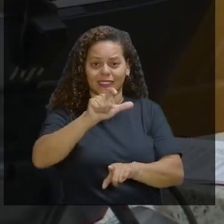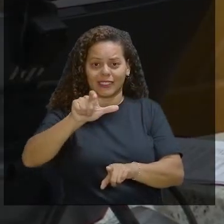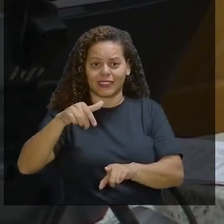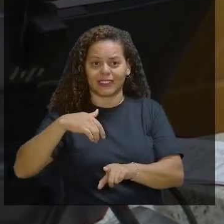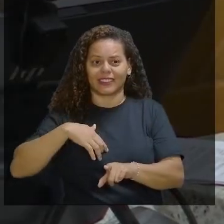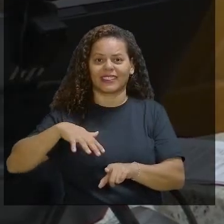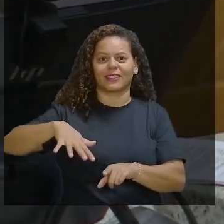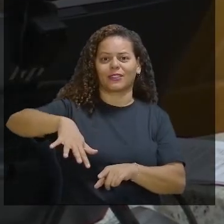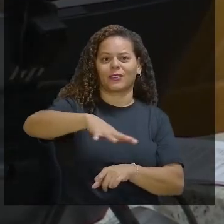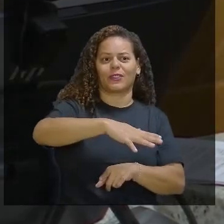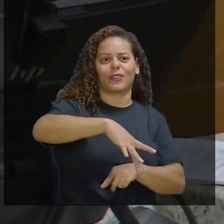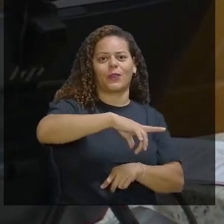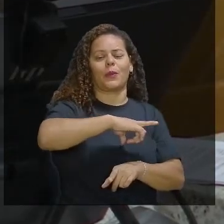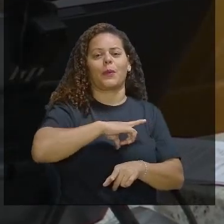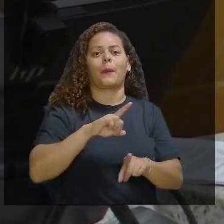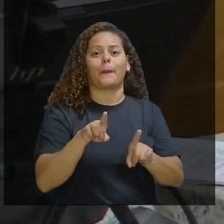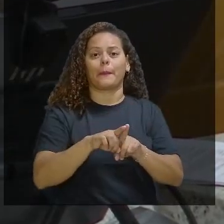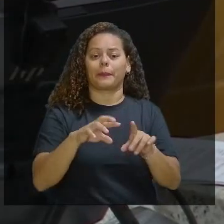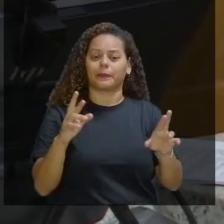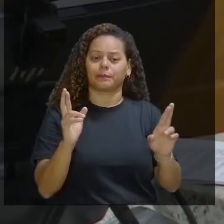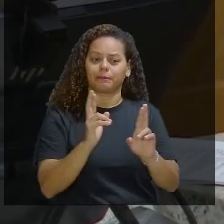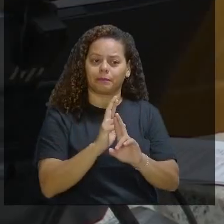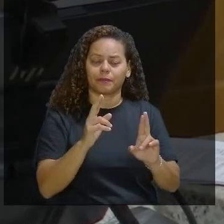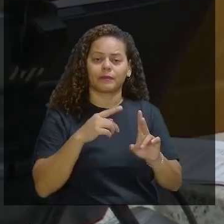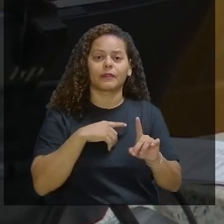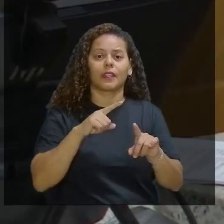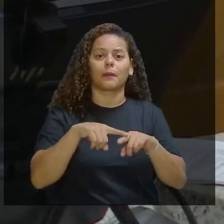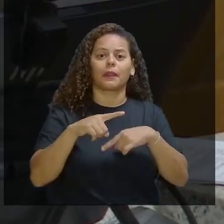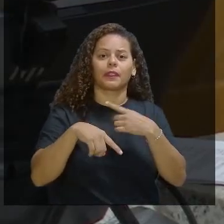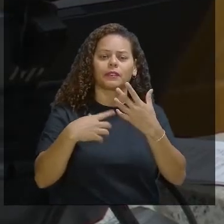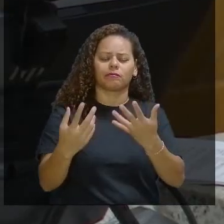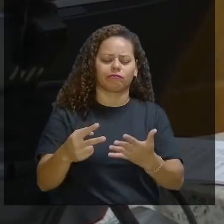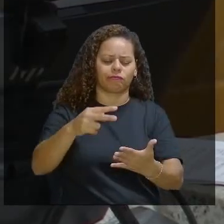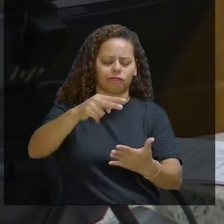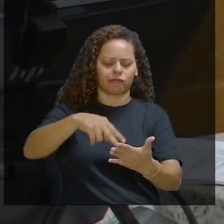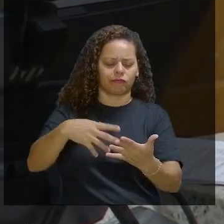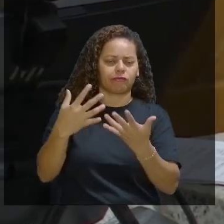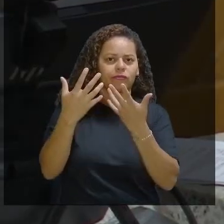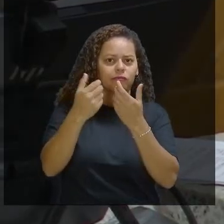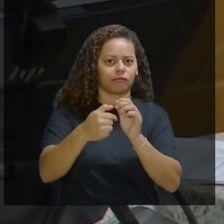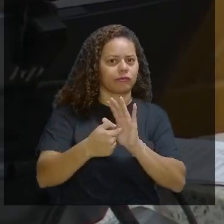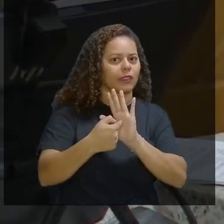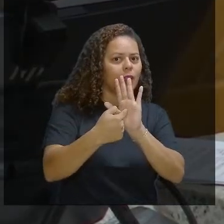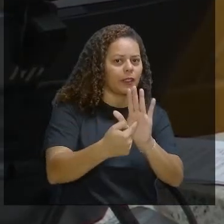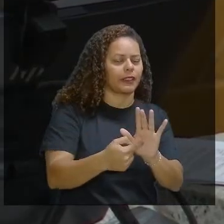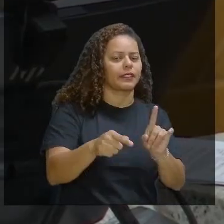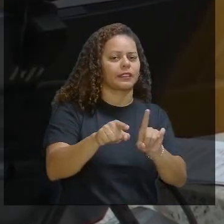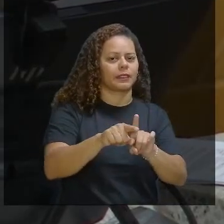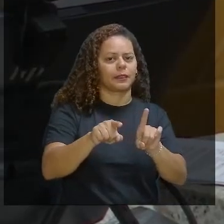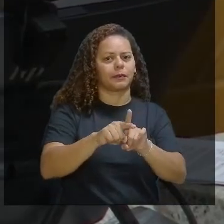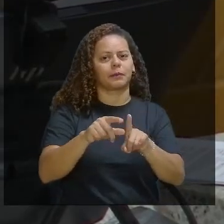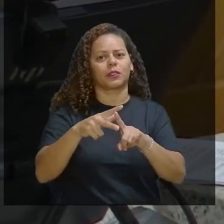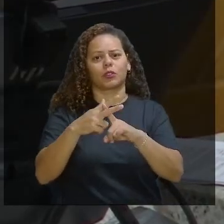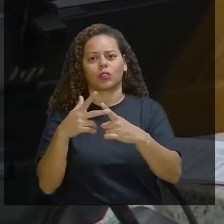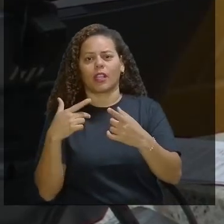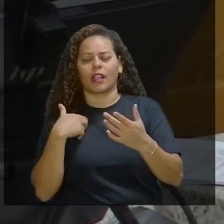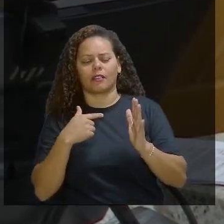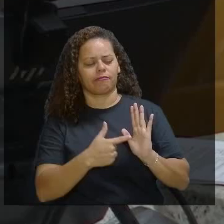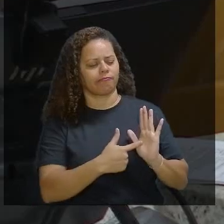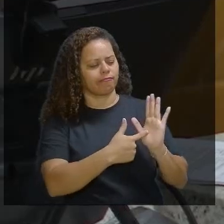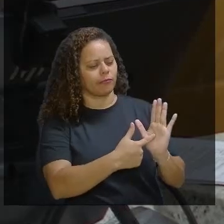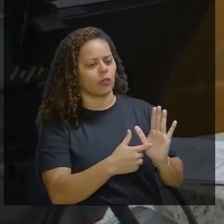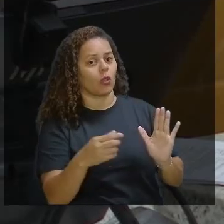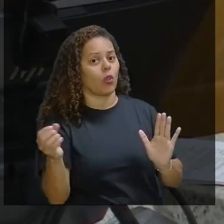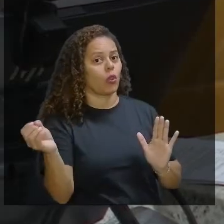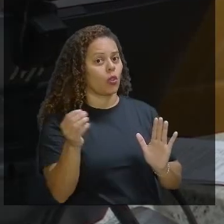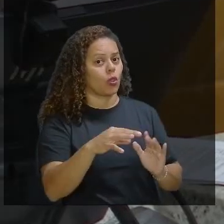eleitorais envolvidas e, após o acolhimento das sugestões apresentadas, a Corregedoria Regional Eleitoral apresentou